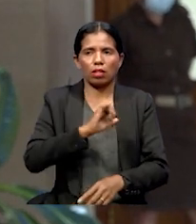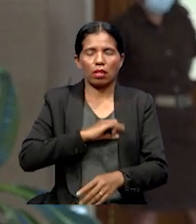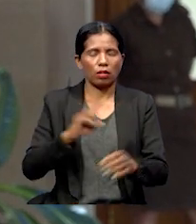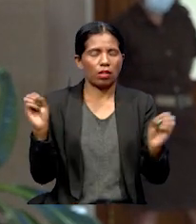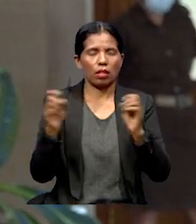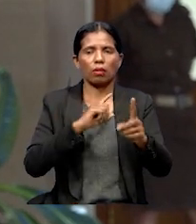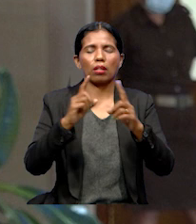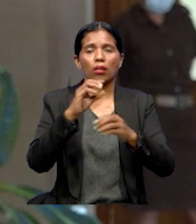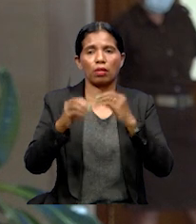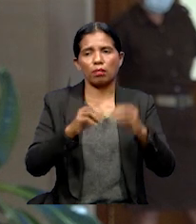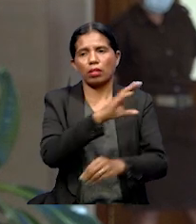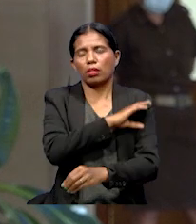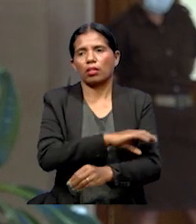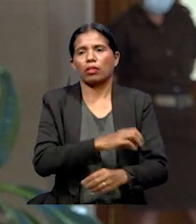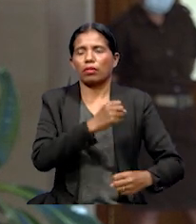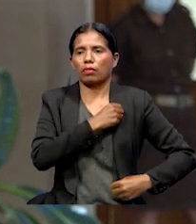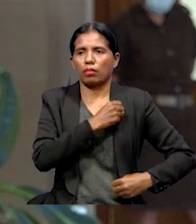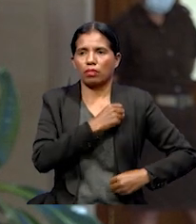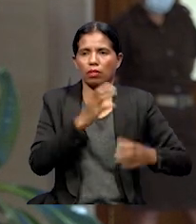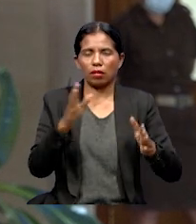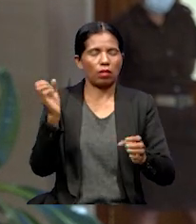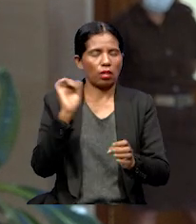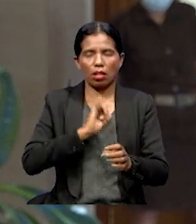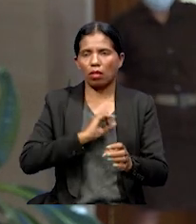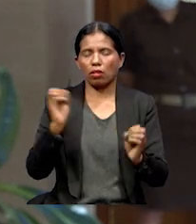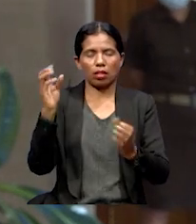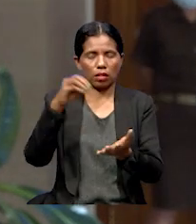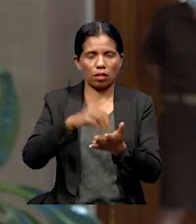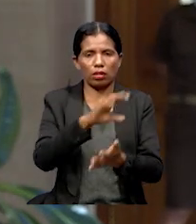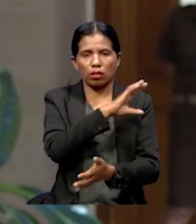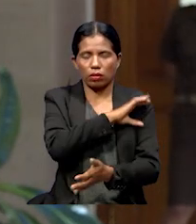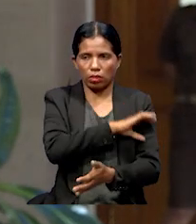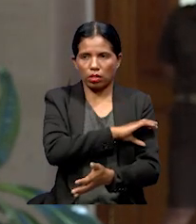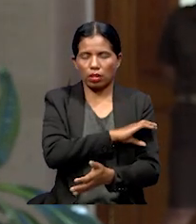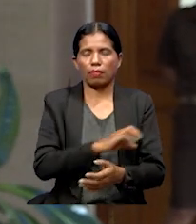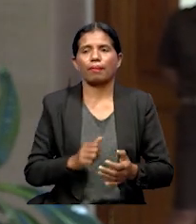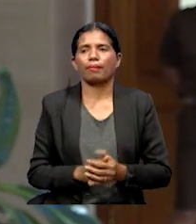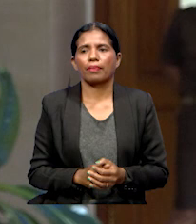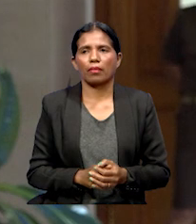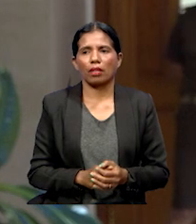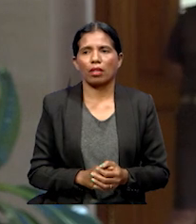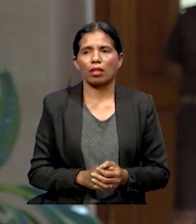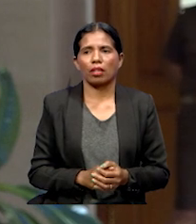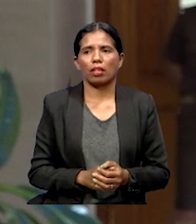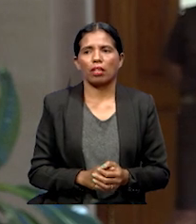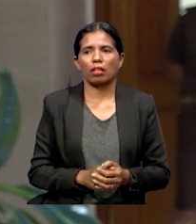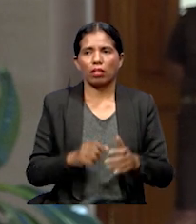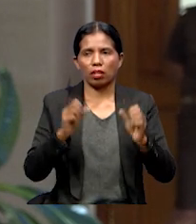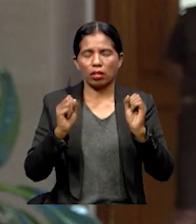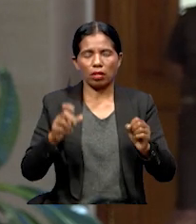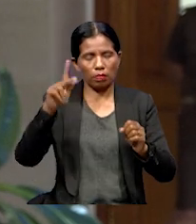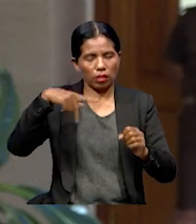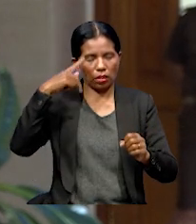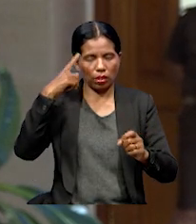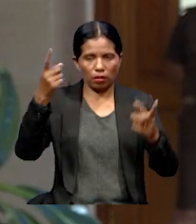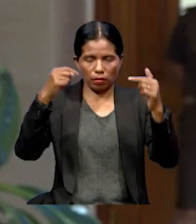com uma segurança, Força ao lá tal e segurança, lá ba segurança. Ah, em caso de diretiva política e da